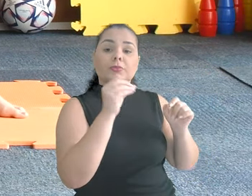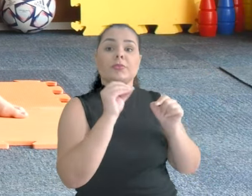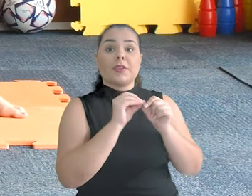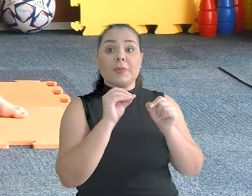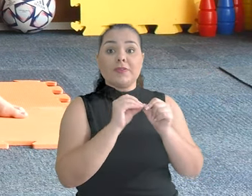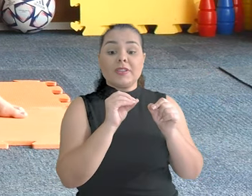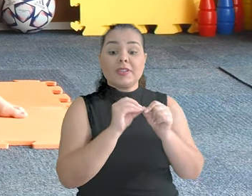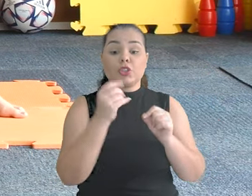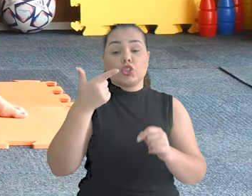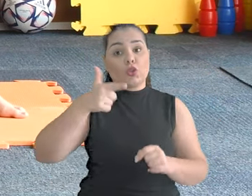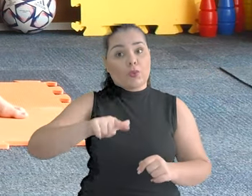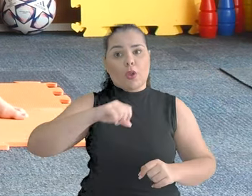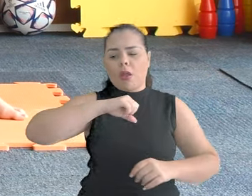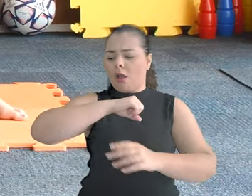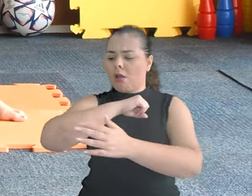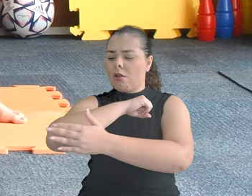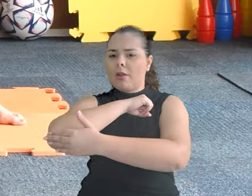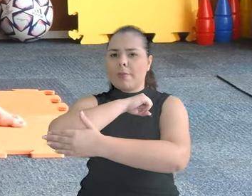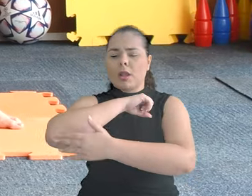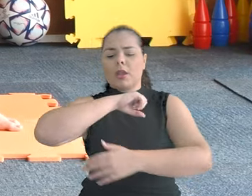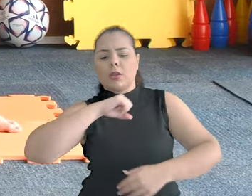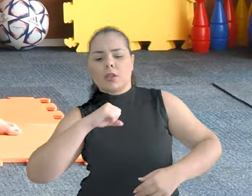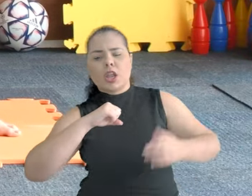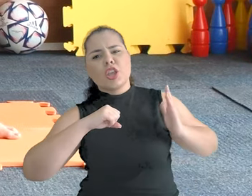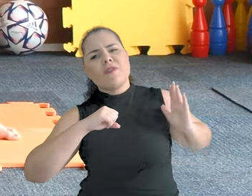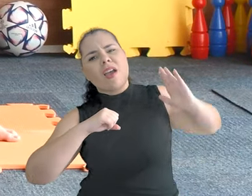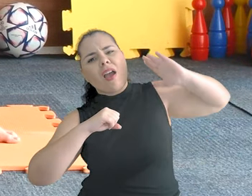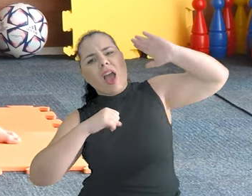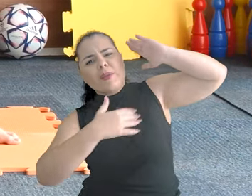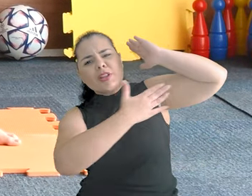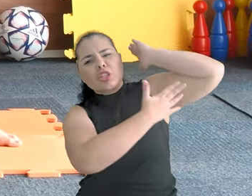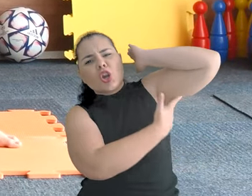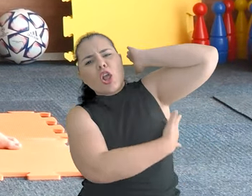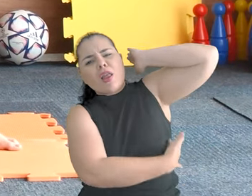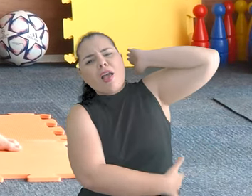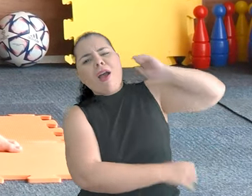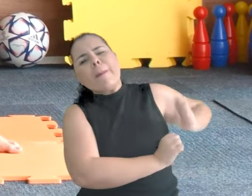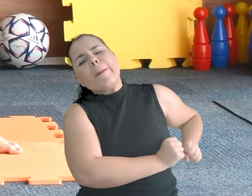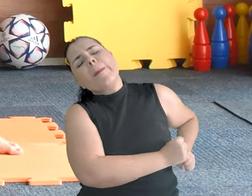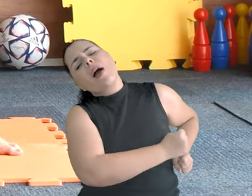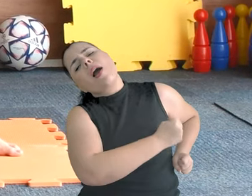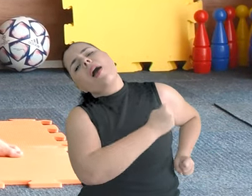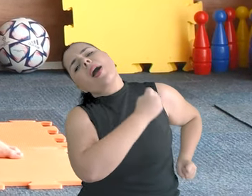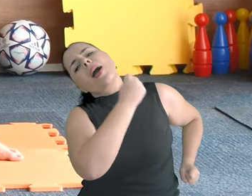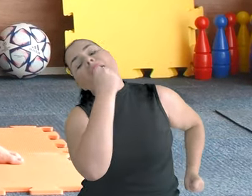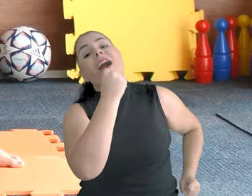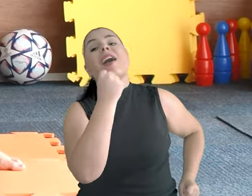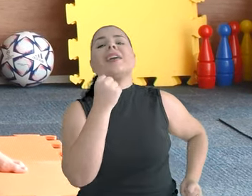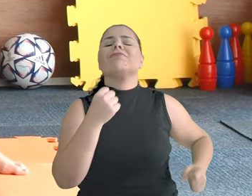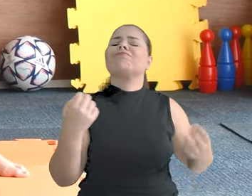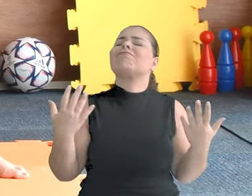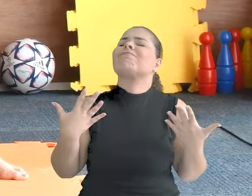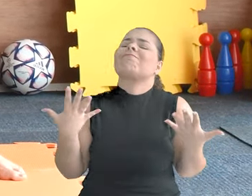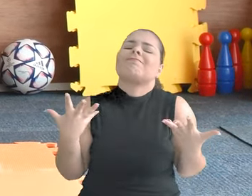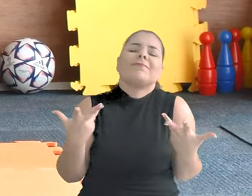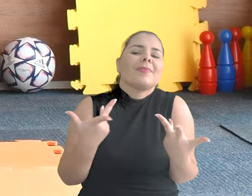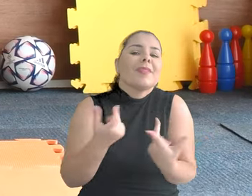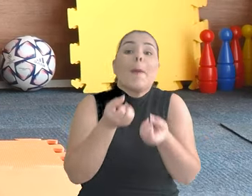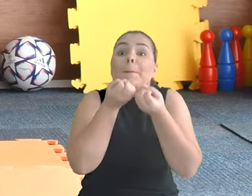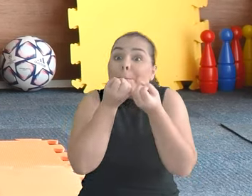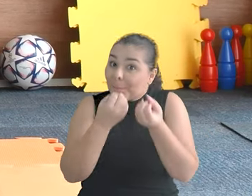apoia o braço na perna e inclinou. Ai, que delícia, pessoal.